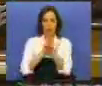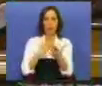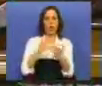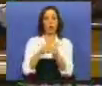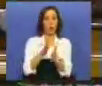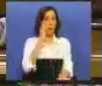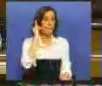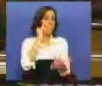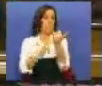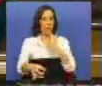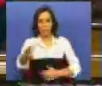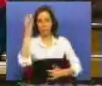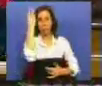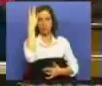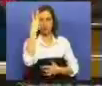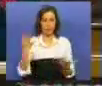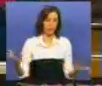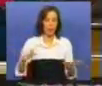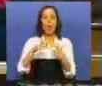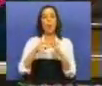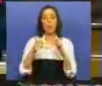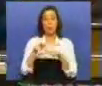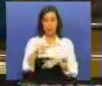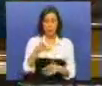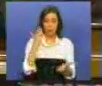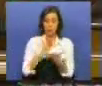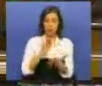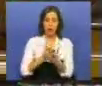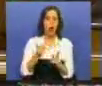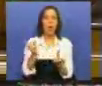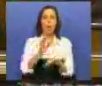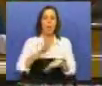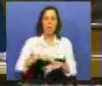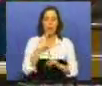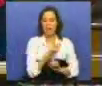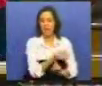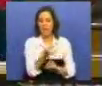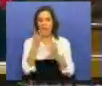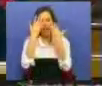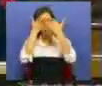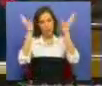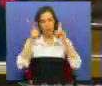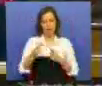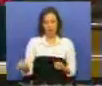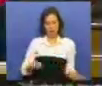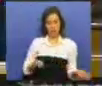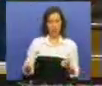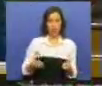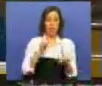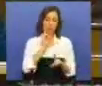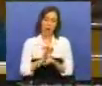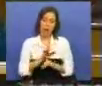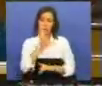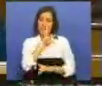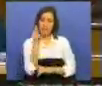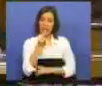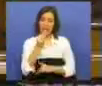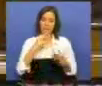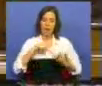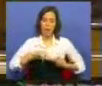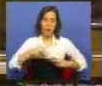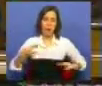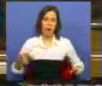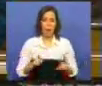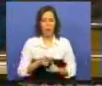todos perigosos delinquentes. O problema das escolas não é terem demasiada democracia na sua gestão, mesmo que se use essa